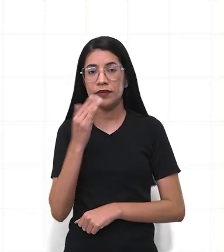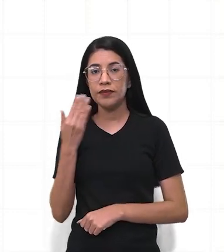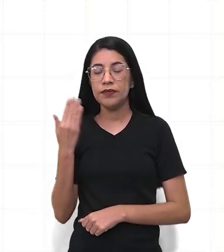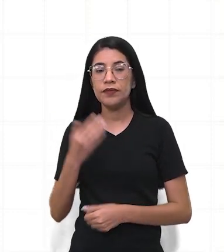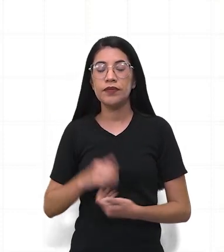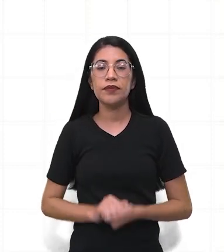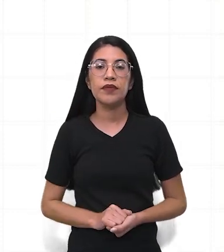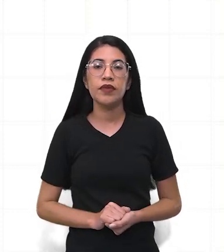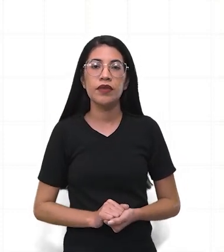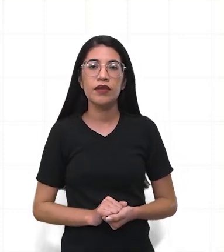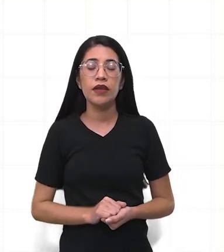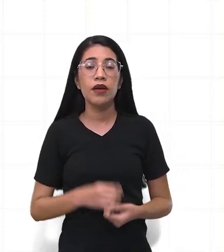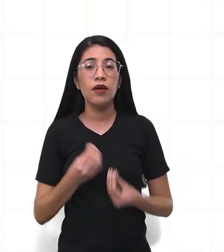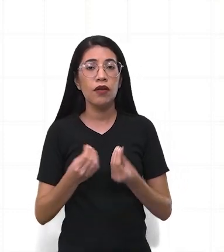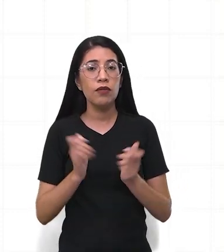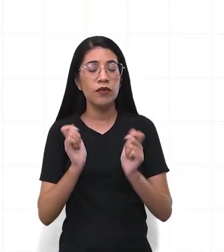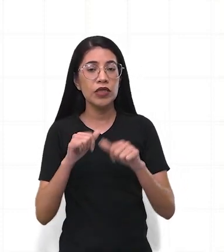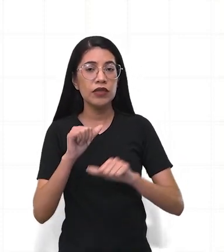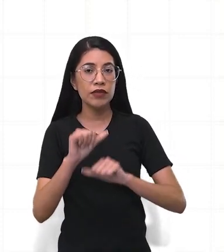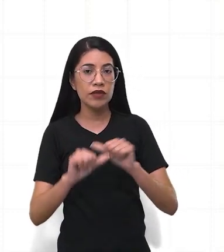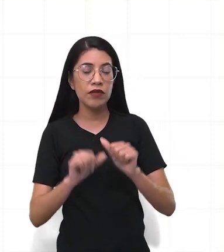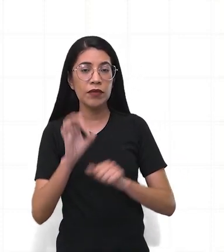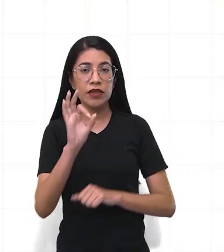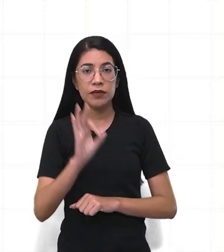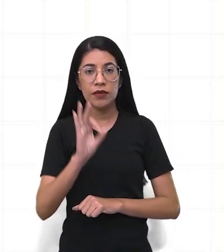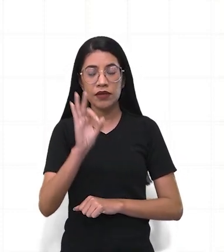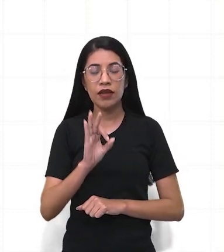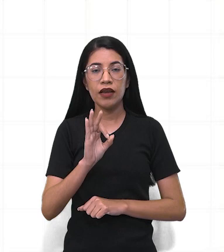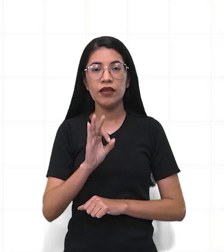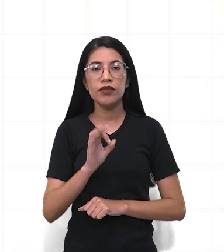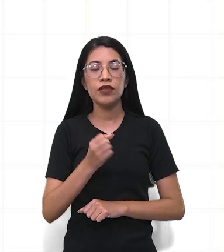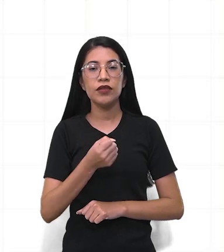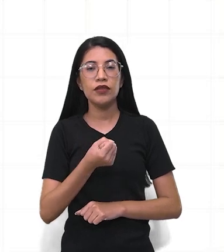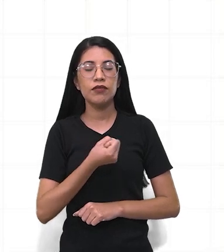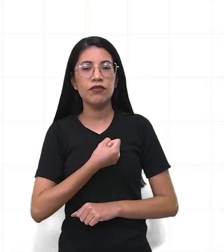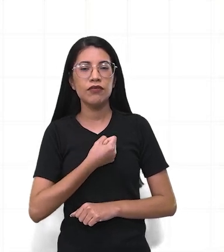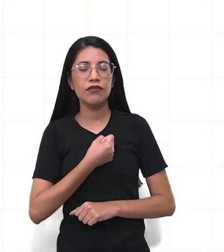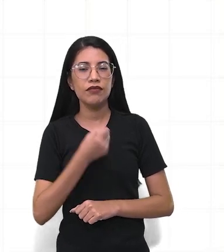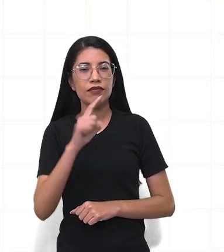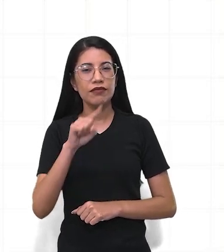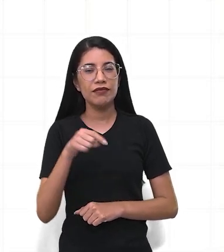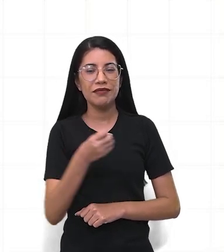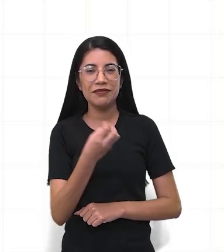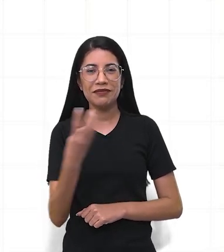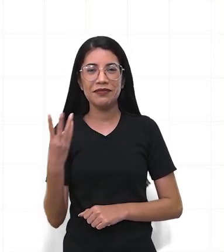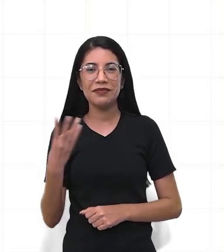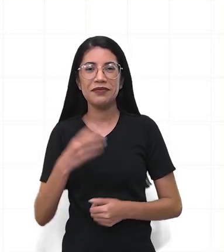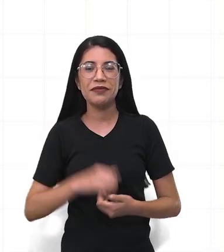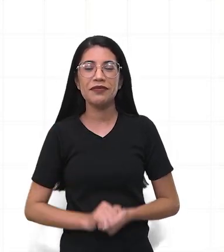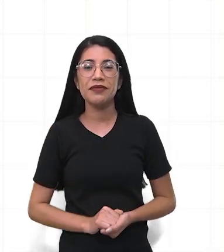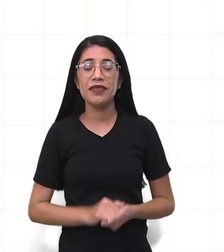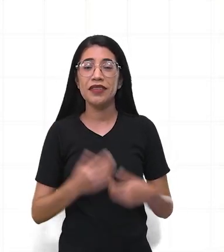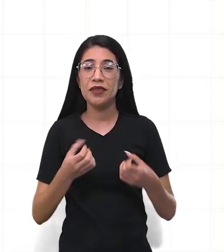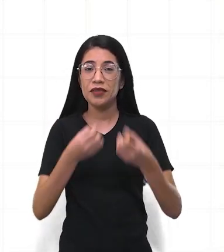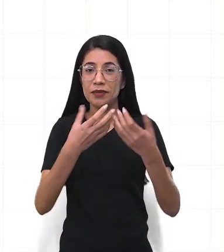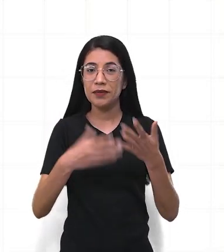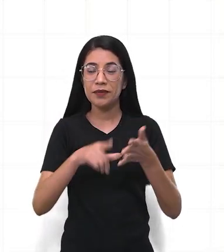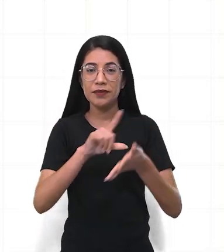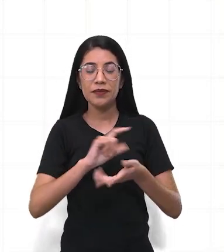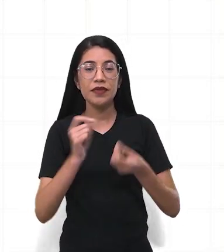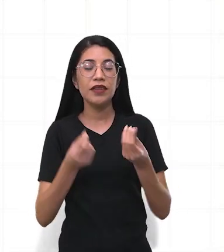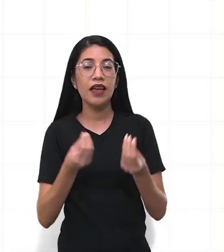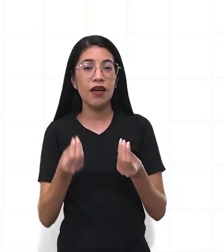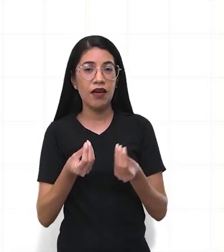Vamos transformar as porcentagens a seguir em números decimais. Então, o que nós já conversamos agora, a gente vai colocar